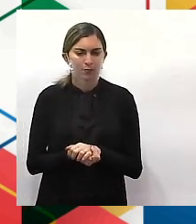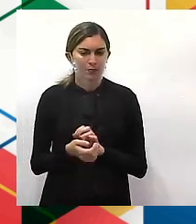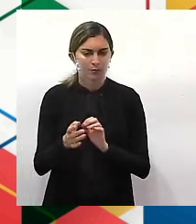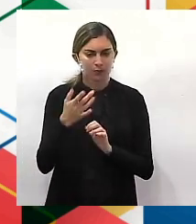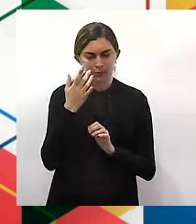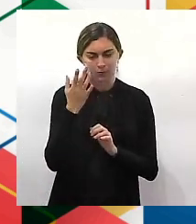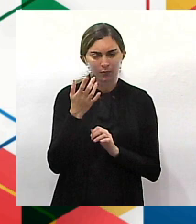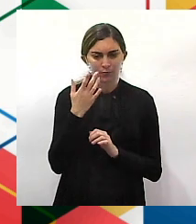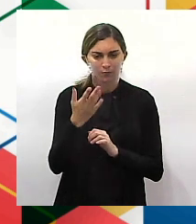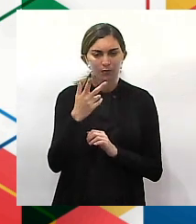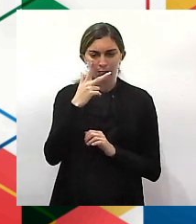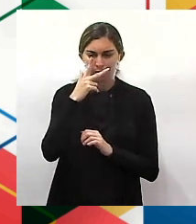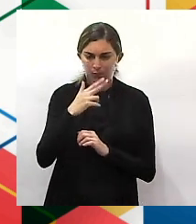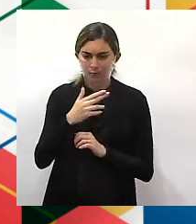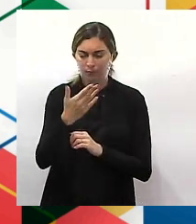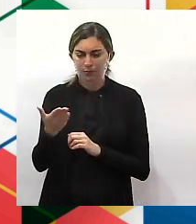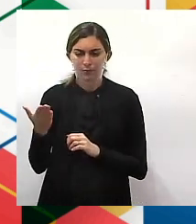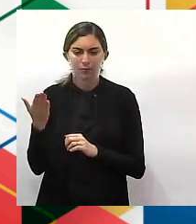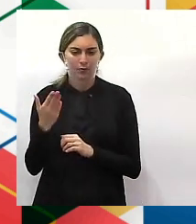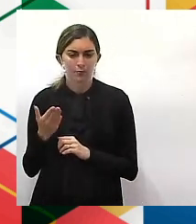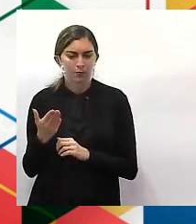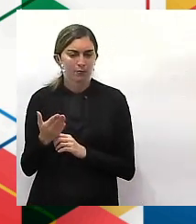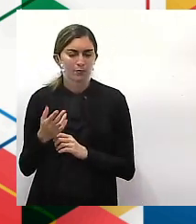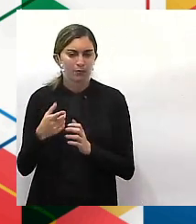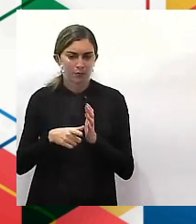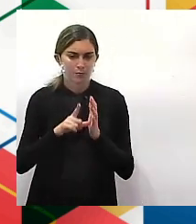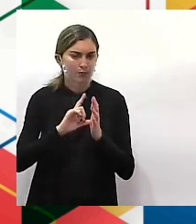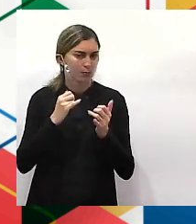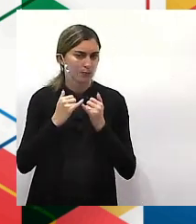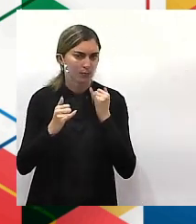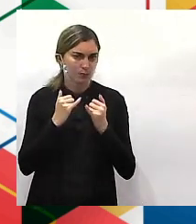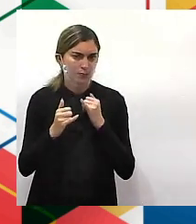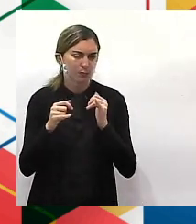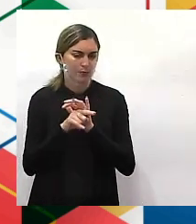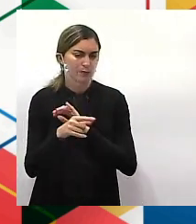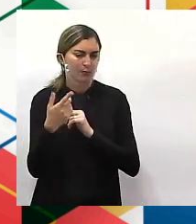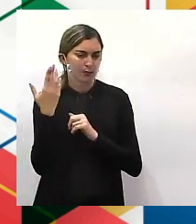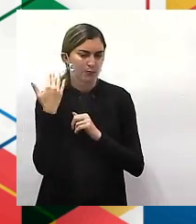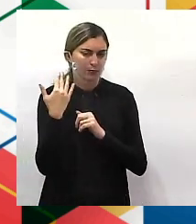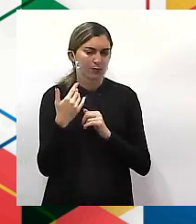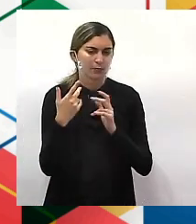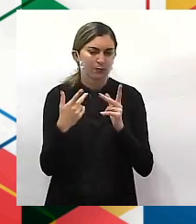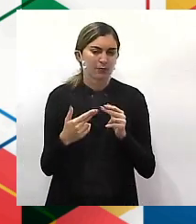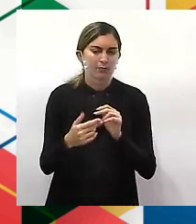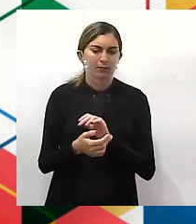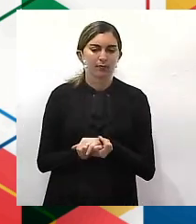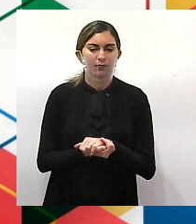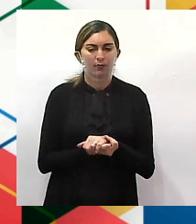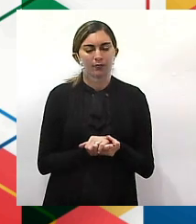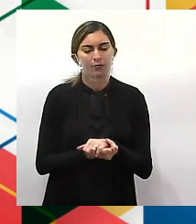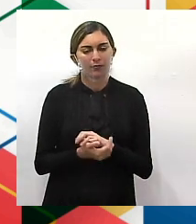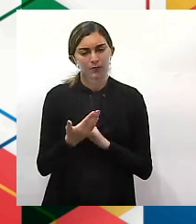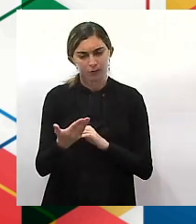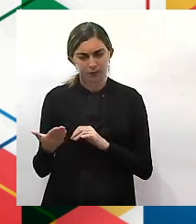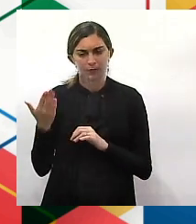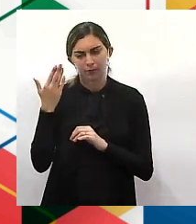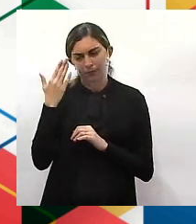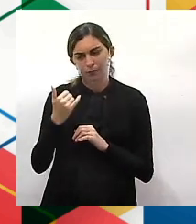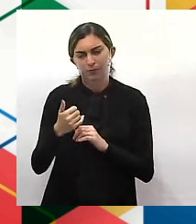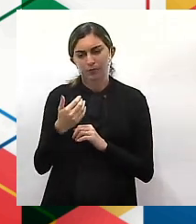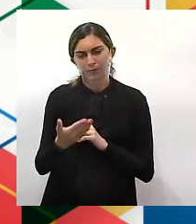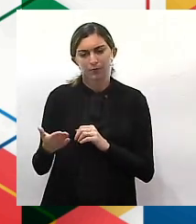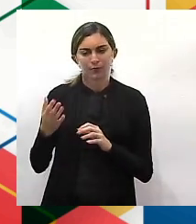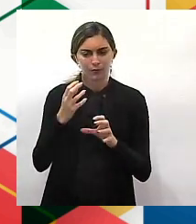fácil porque é a mesma situação da questão anterior, certo? Então olha aí para vocês. Aí você sabe